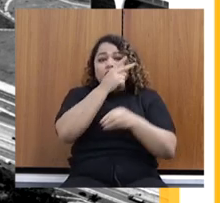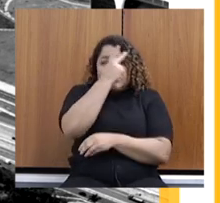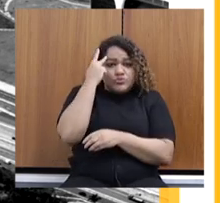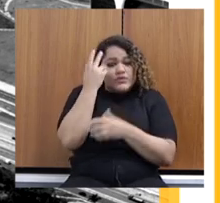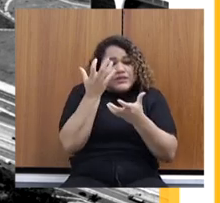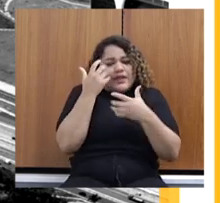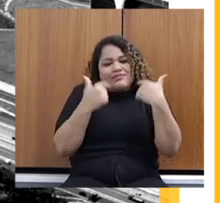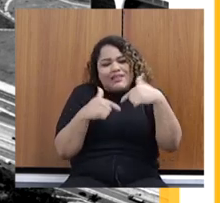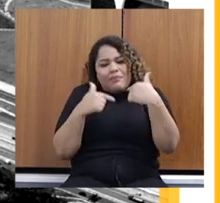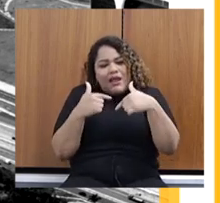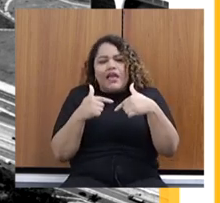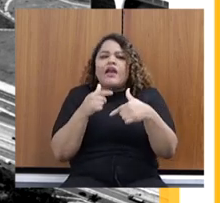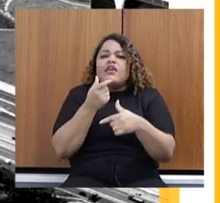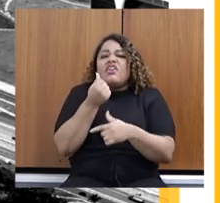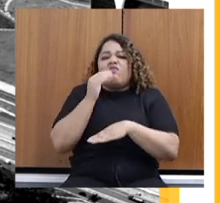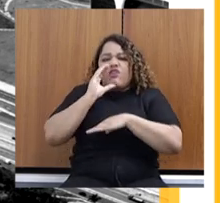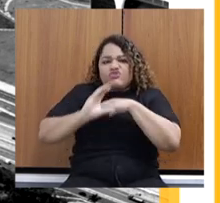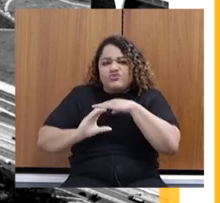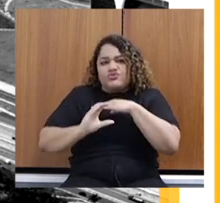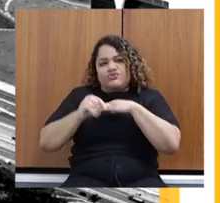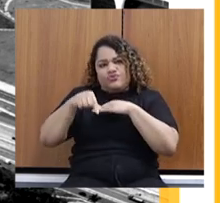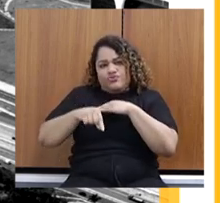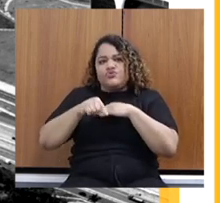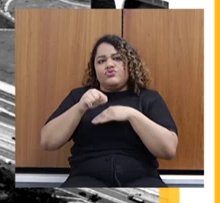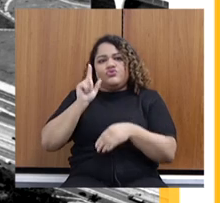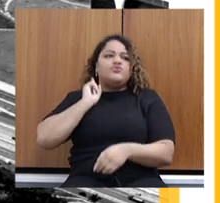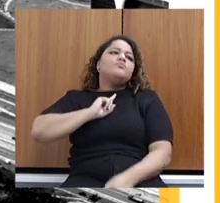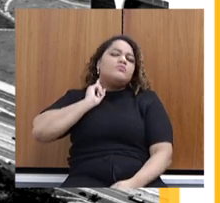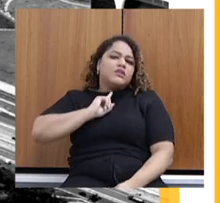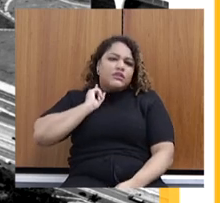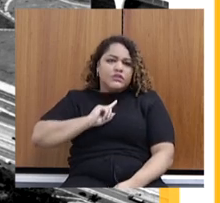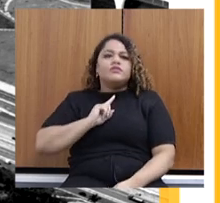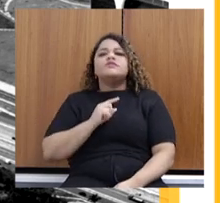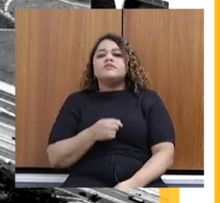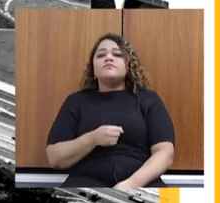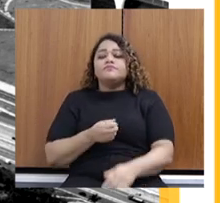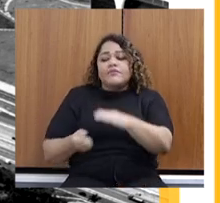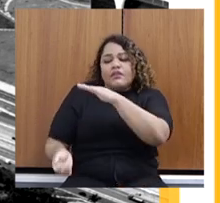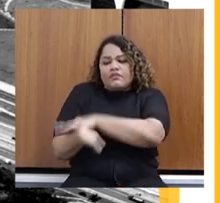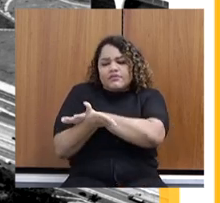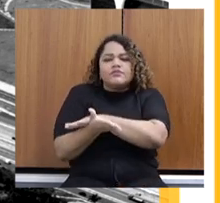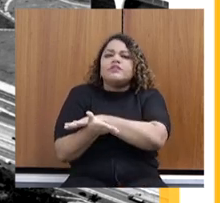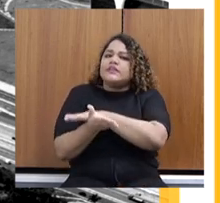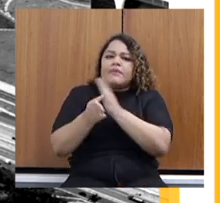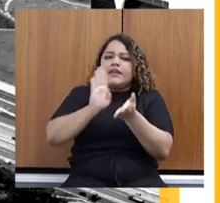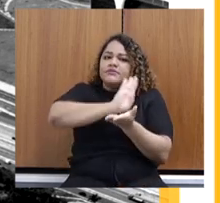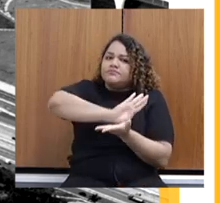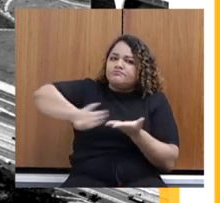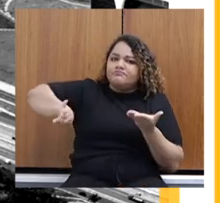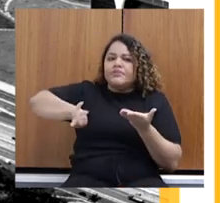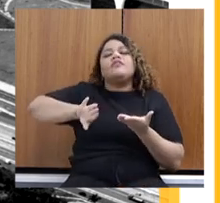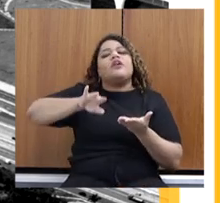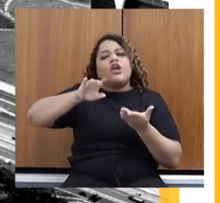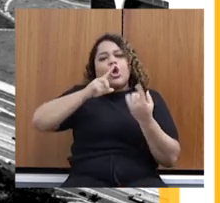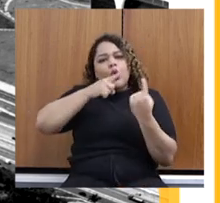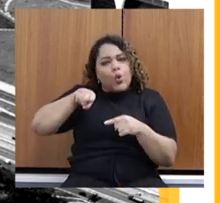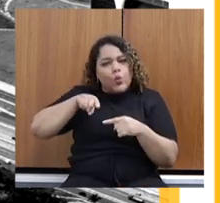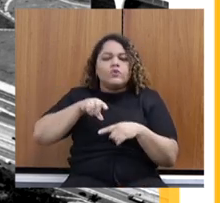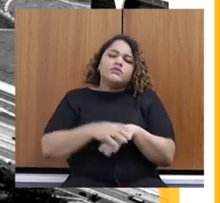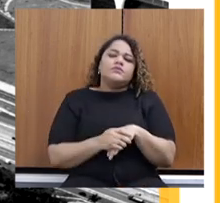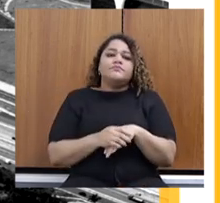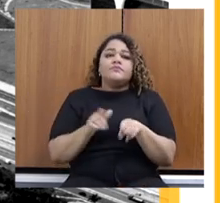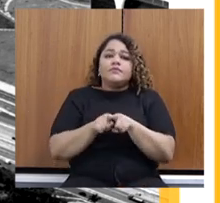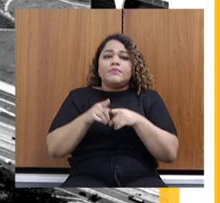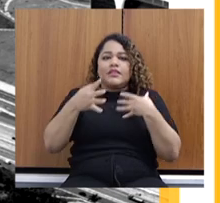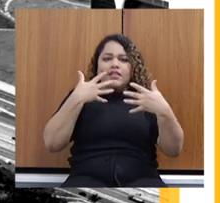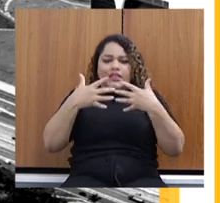Gerais, trabalhar com mais integração, transparência e combate à corrupção, fazer o uso da automação e desburocratização e